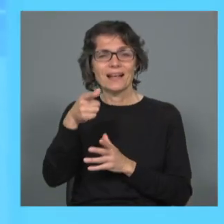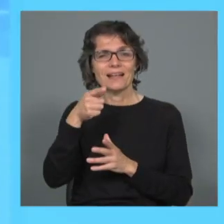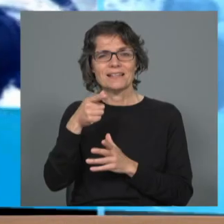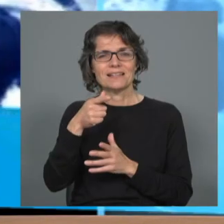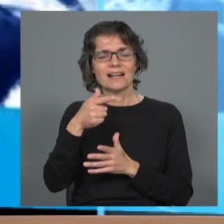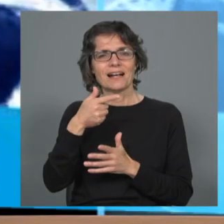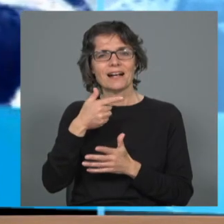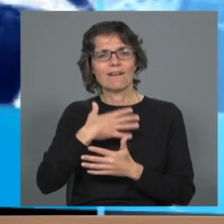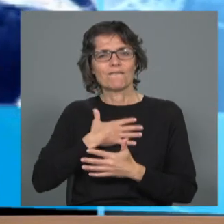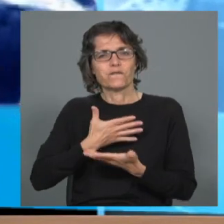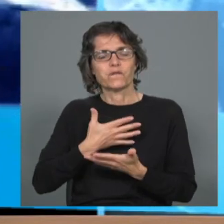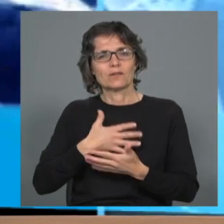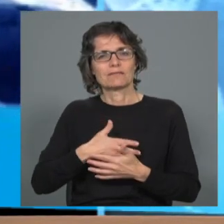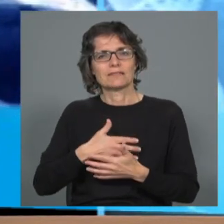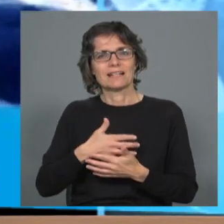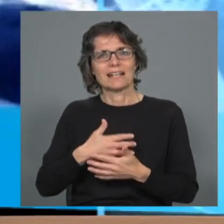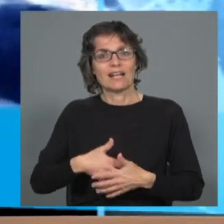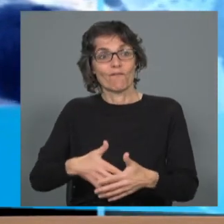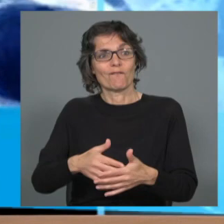acredito? Não.